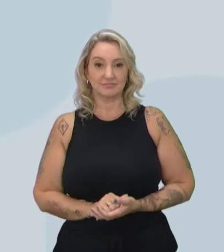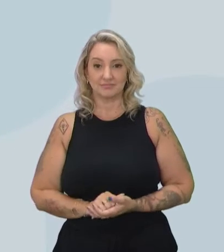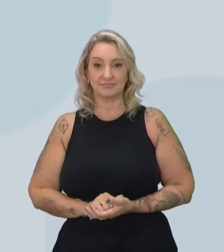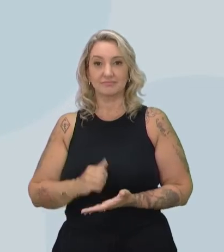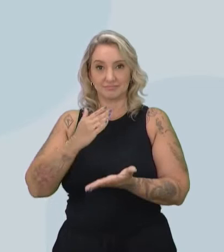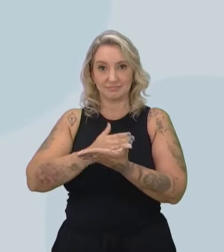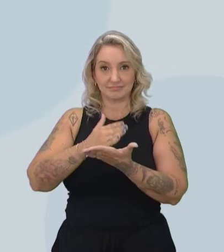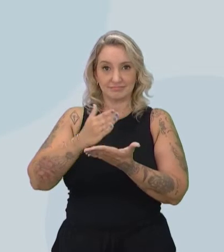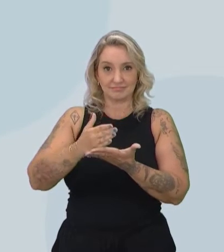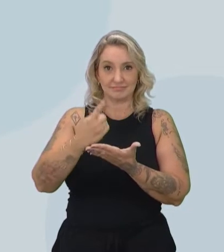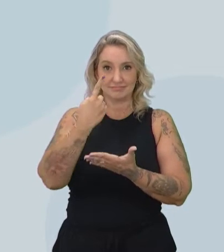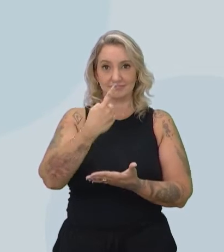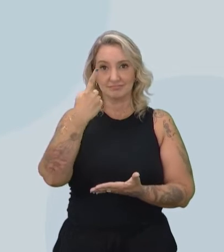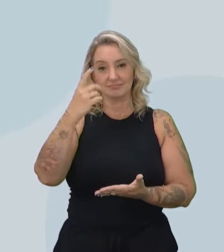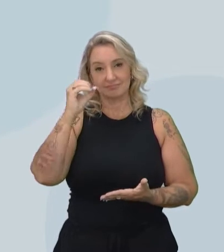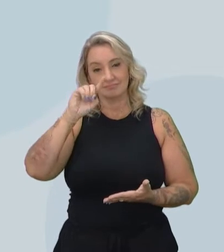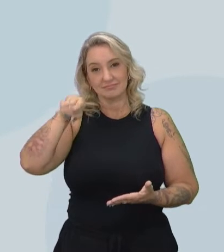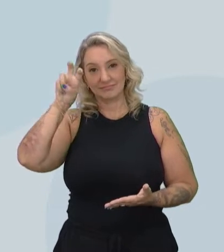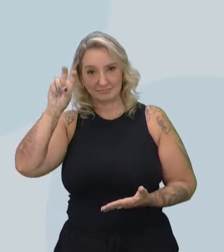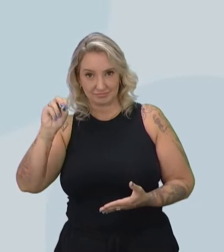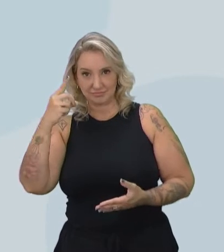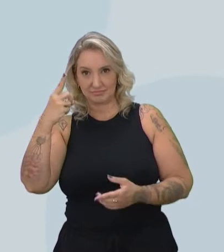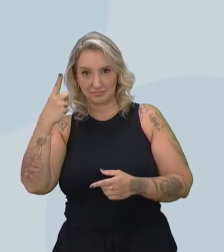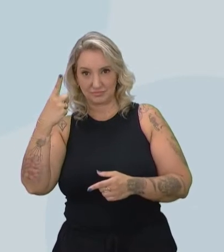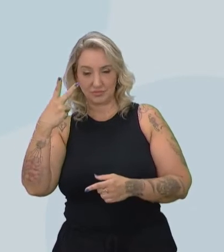as parcelinhas de 110,50,